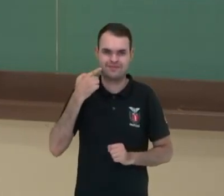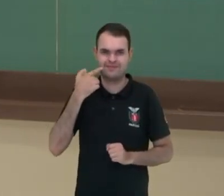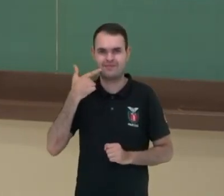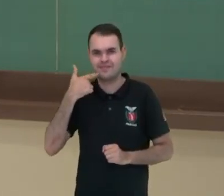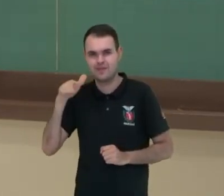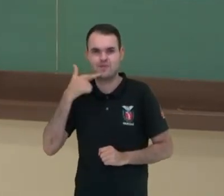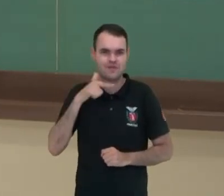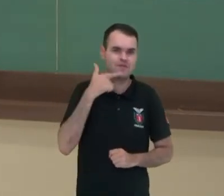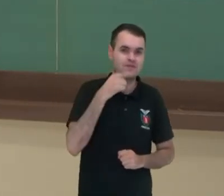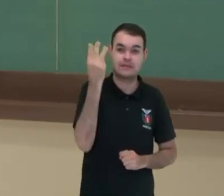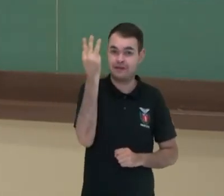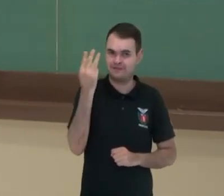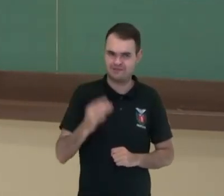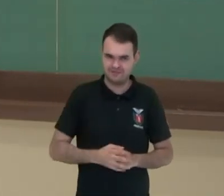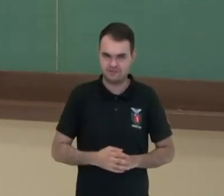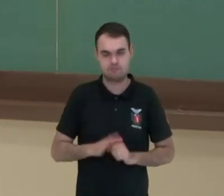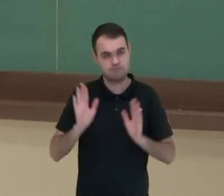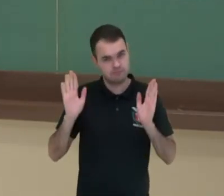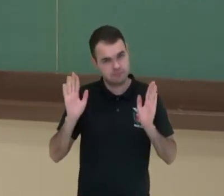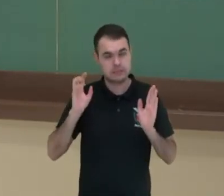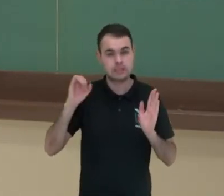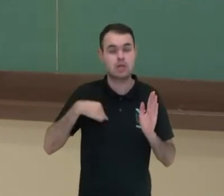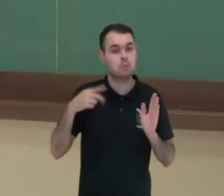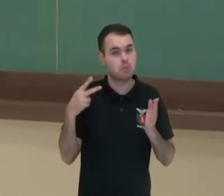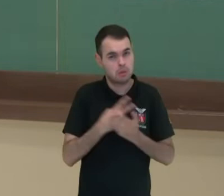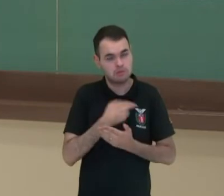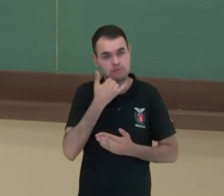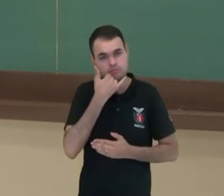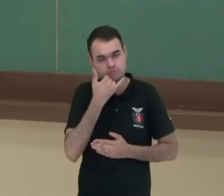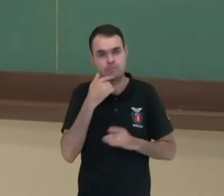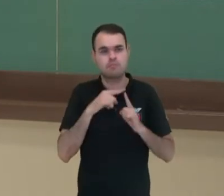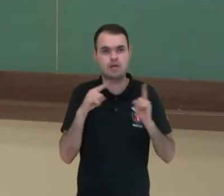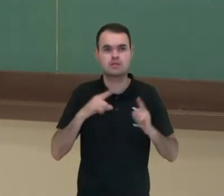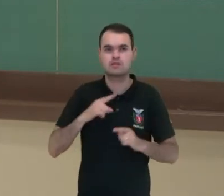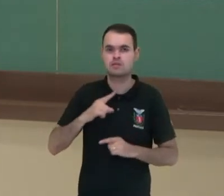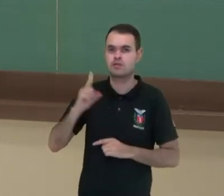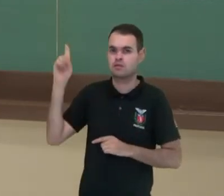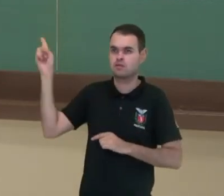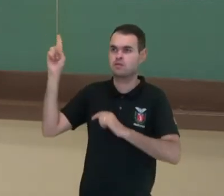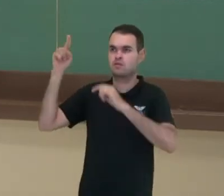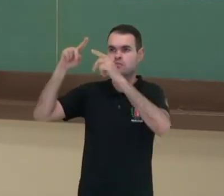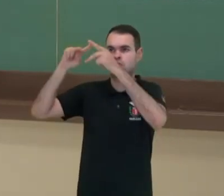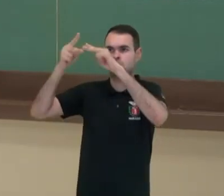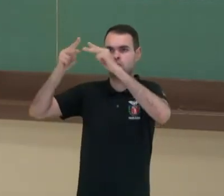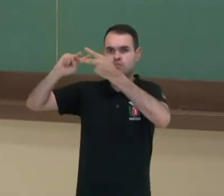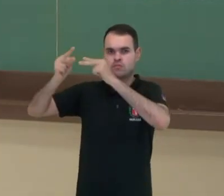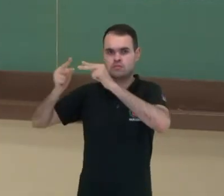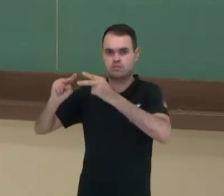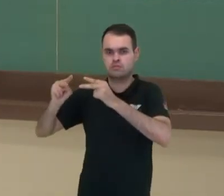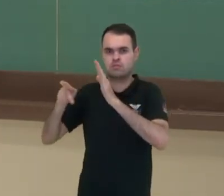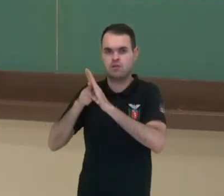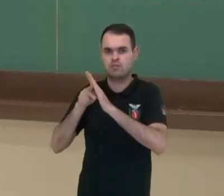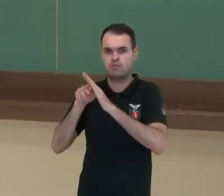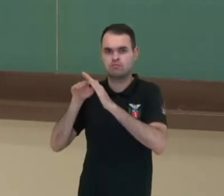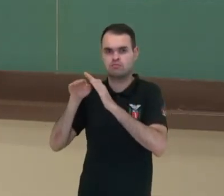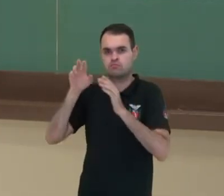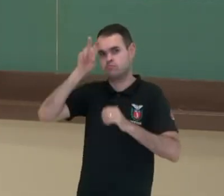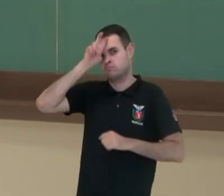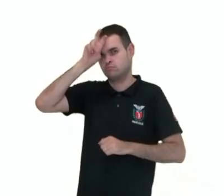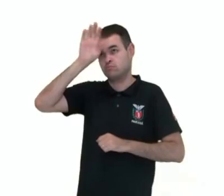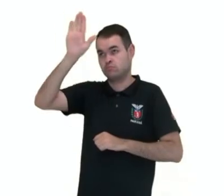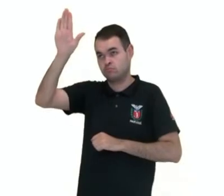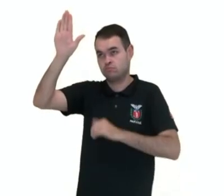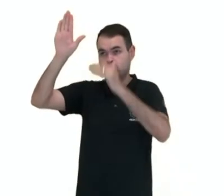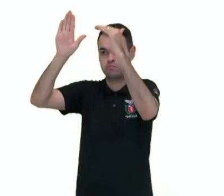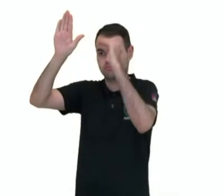engano, desculpe aí se eu estiver me confundindo, tem aqui o hieróglifo, né? Que é a escrita egípcia, o grego,